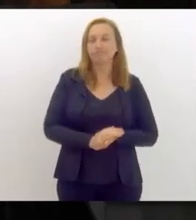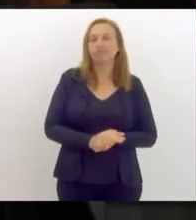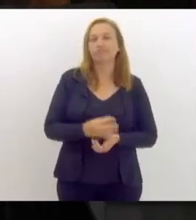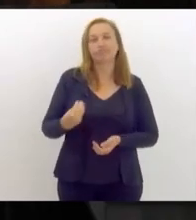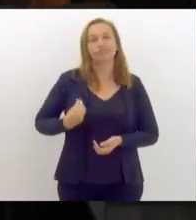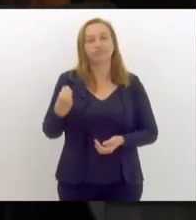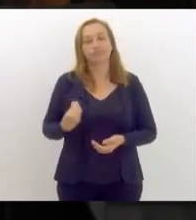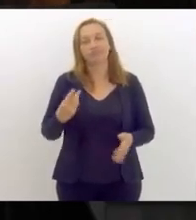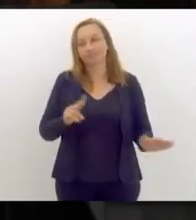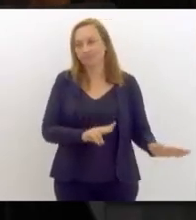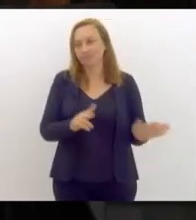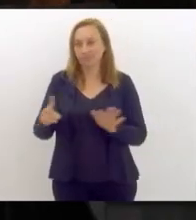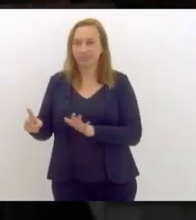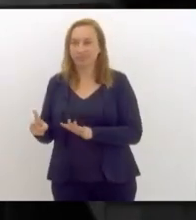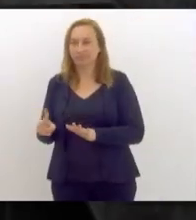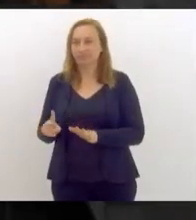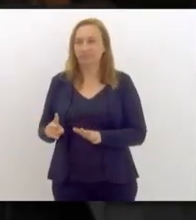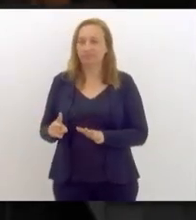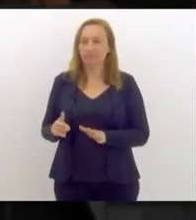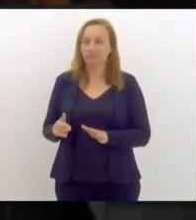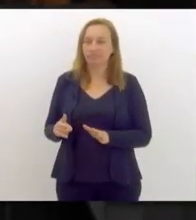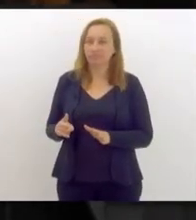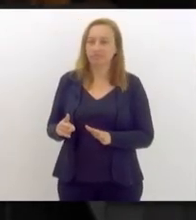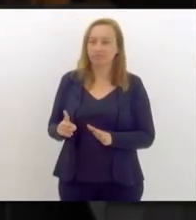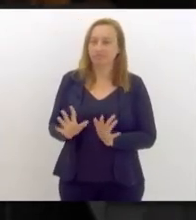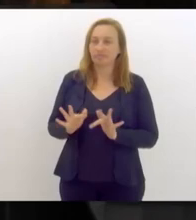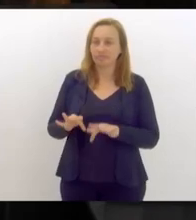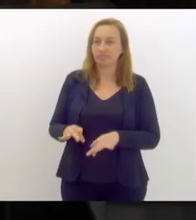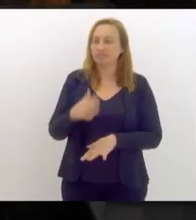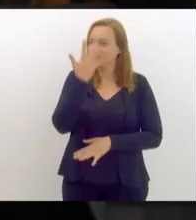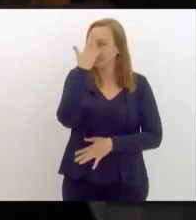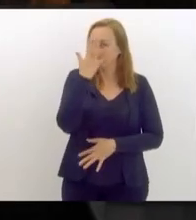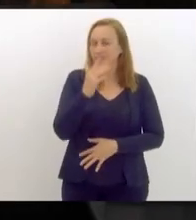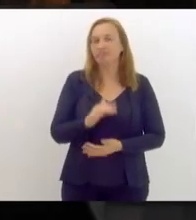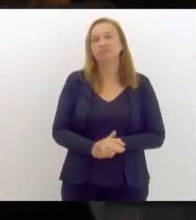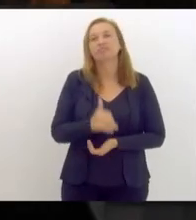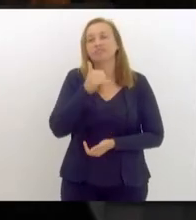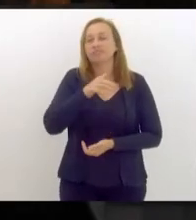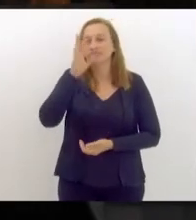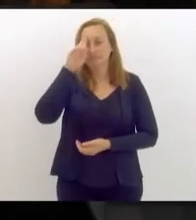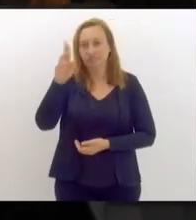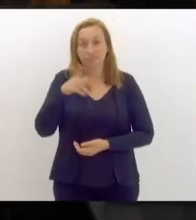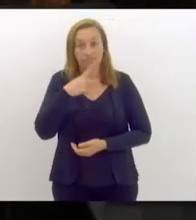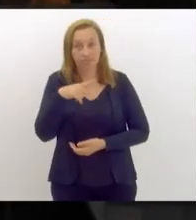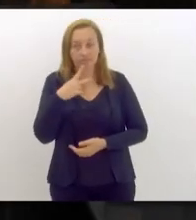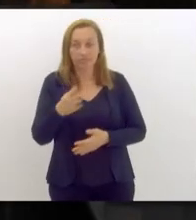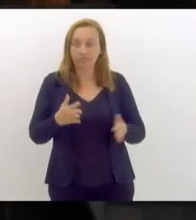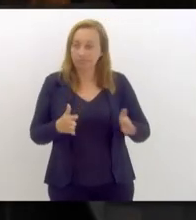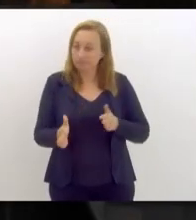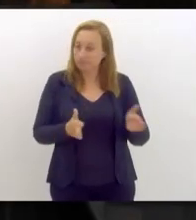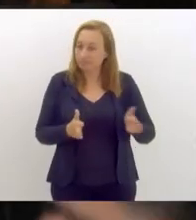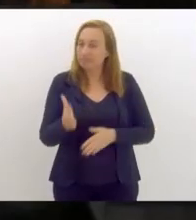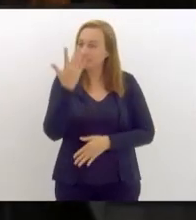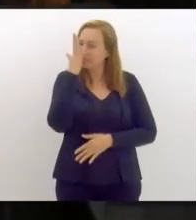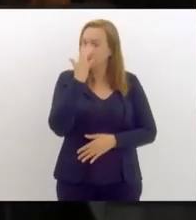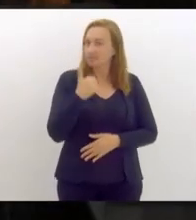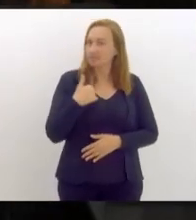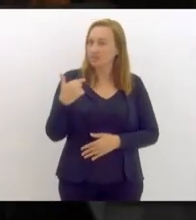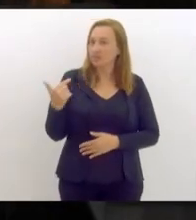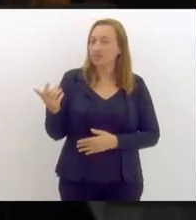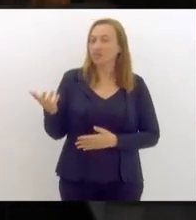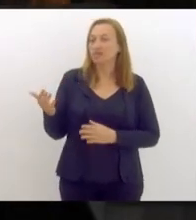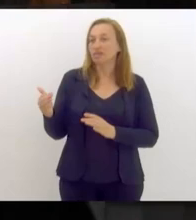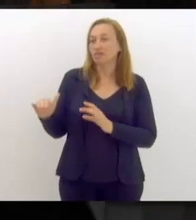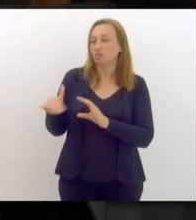pós carnaval vossa excelência discursava e no período de carnaval eu recebi